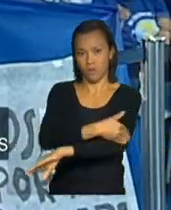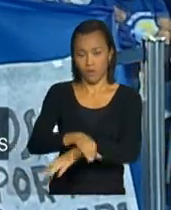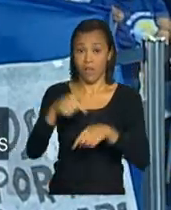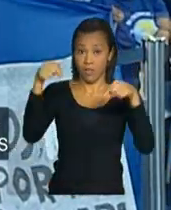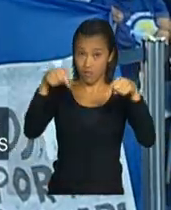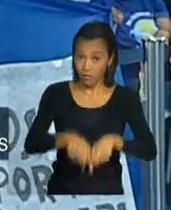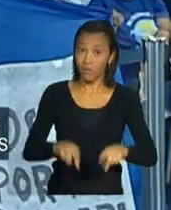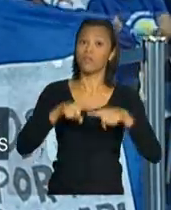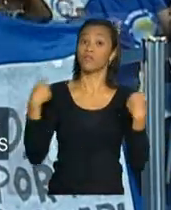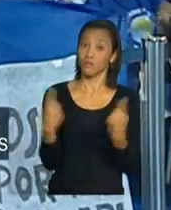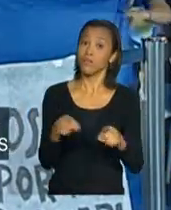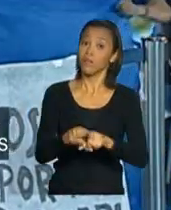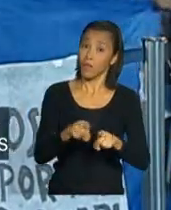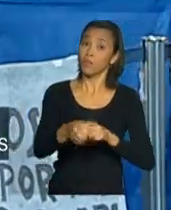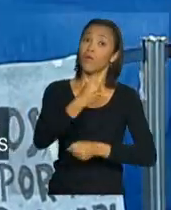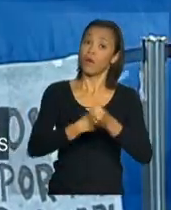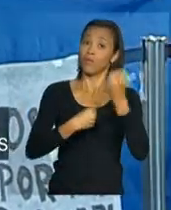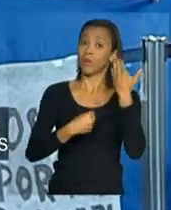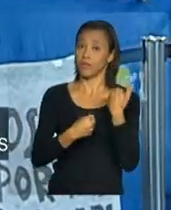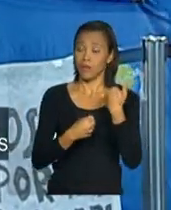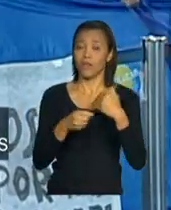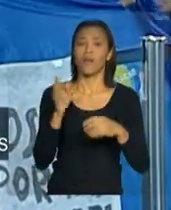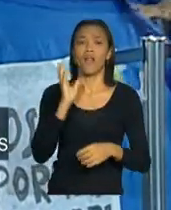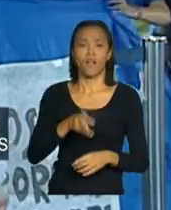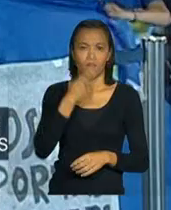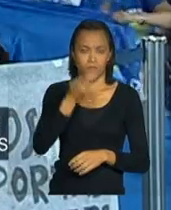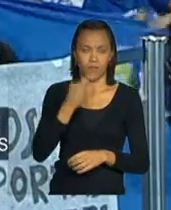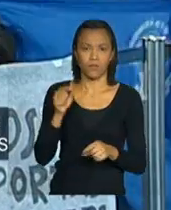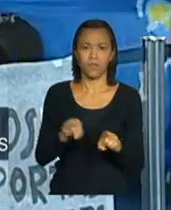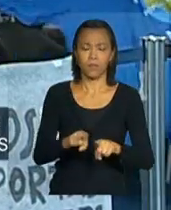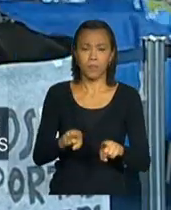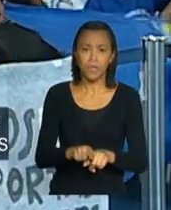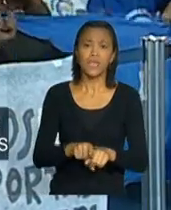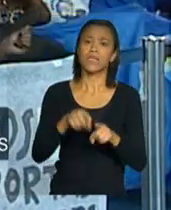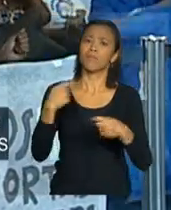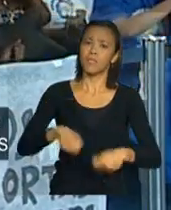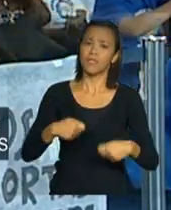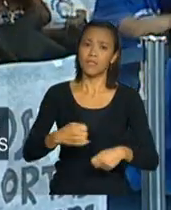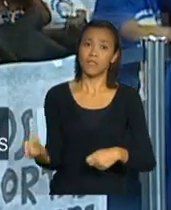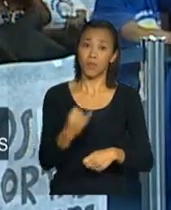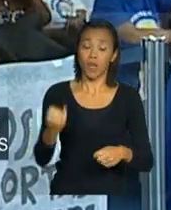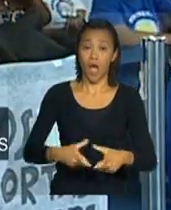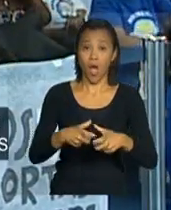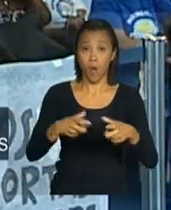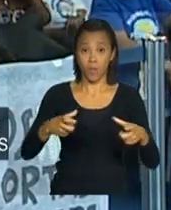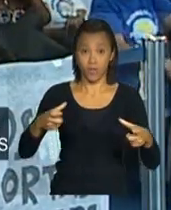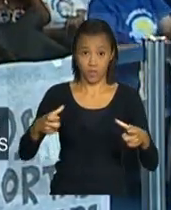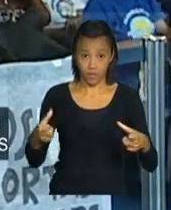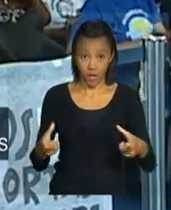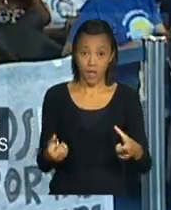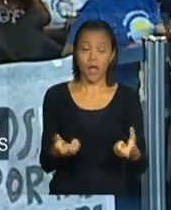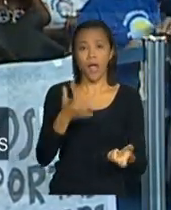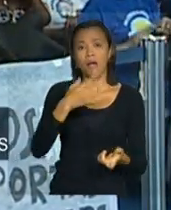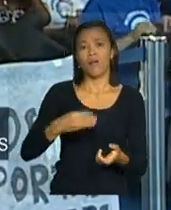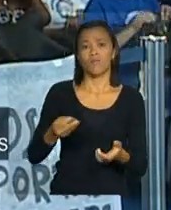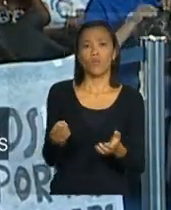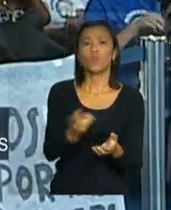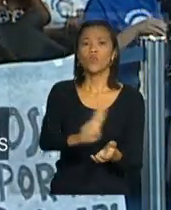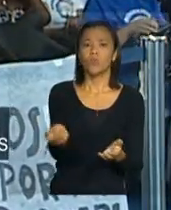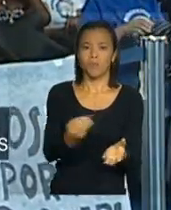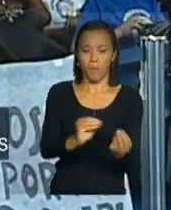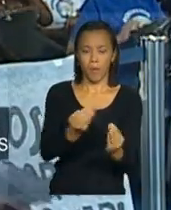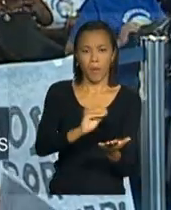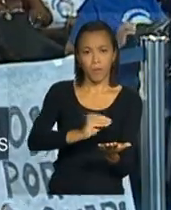nesse evento também no ano passado ela disse que é importante aumentar o cadastro o a participação no cadastro